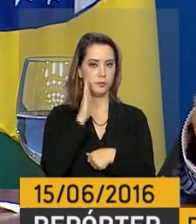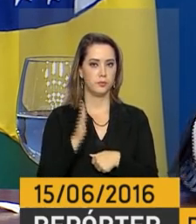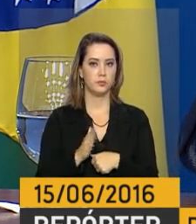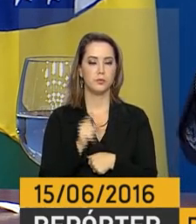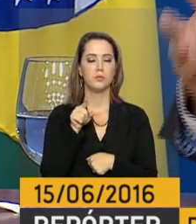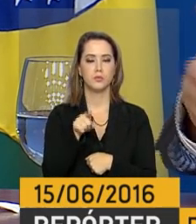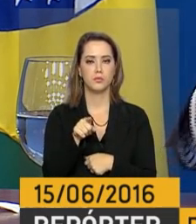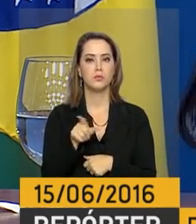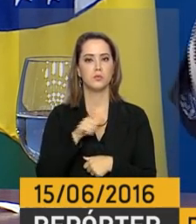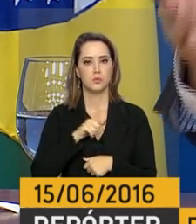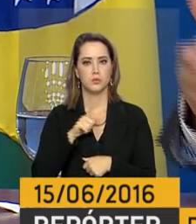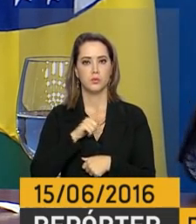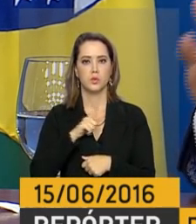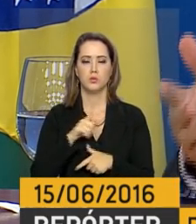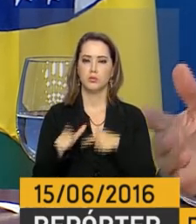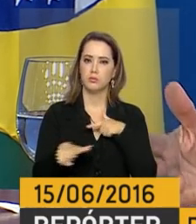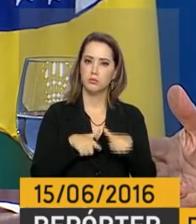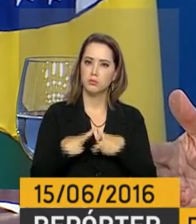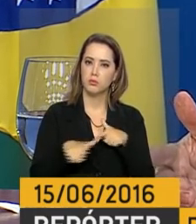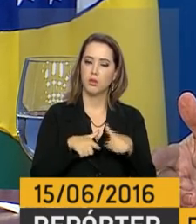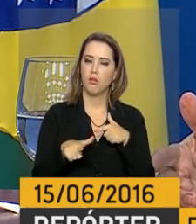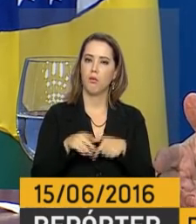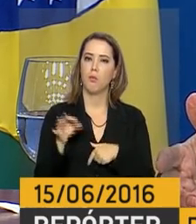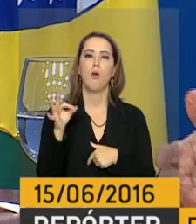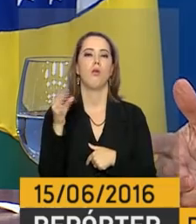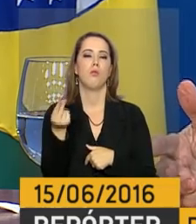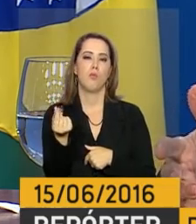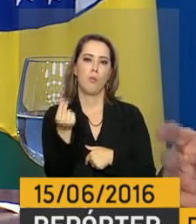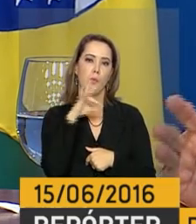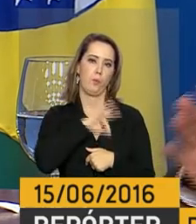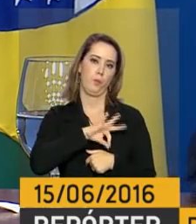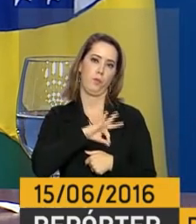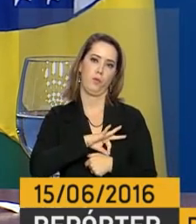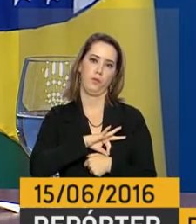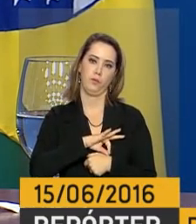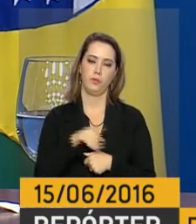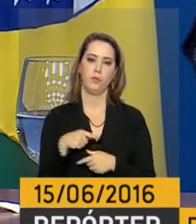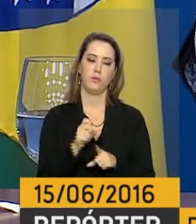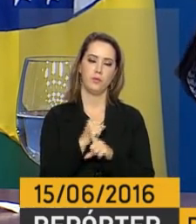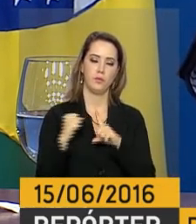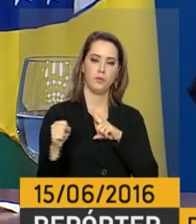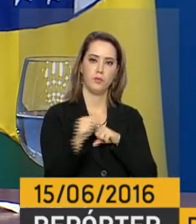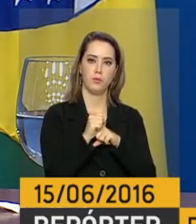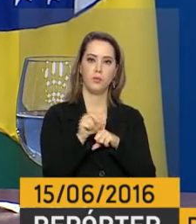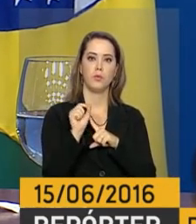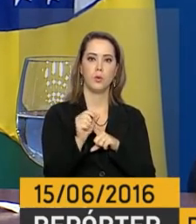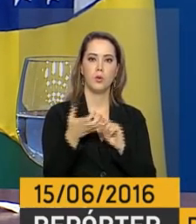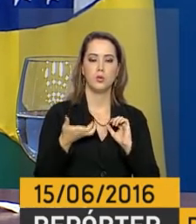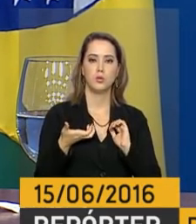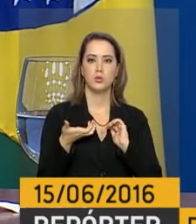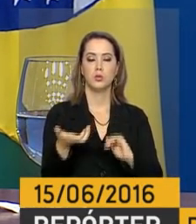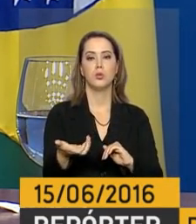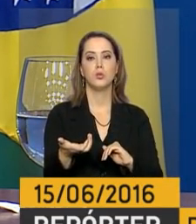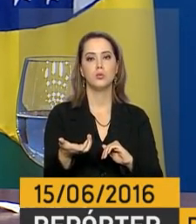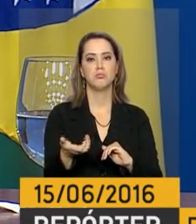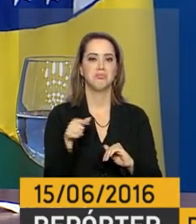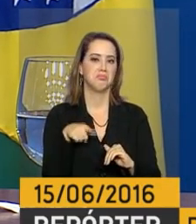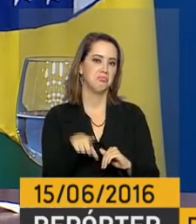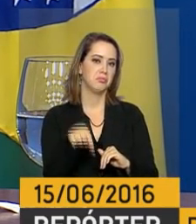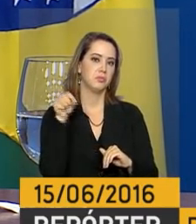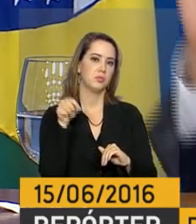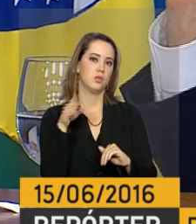isso envolve emprego e renda da população, não é? Então, a decisão do do Congresso e dos líderes do